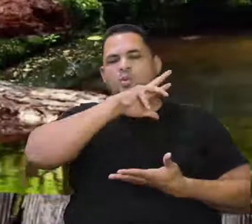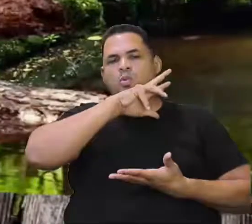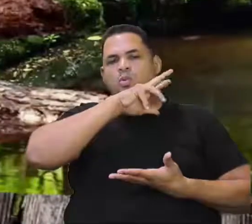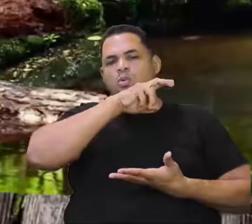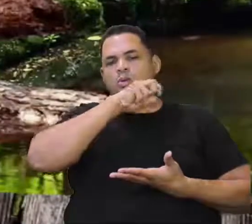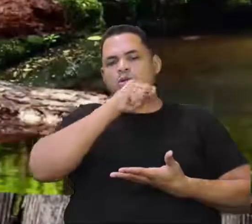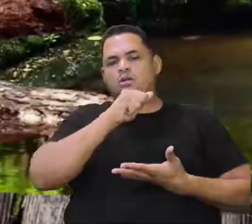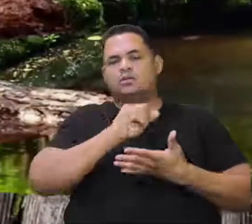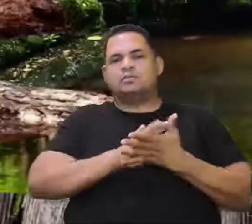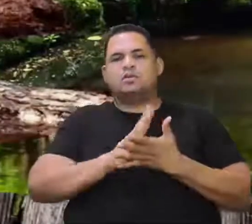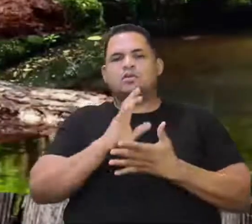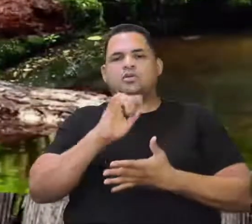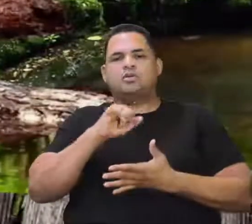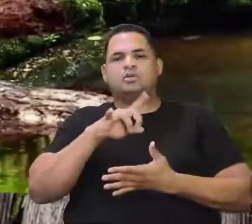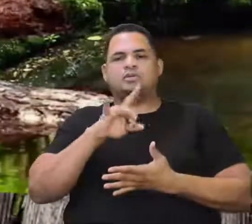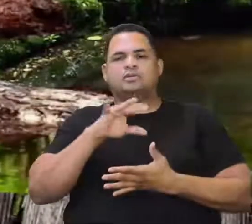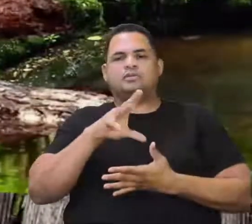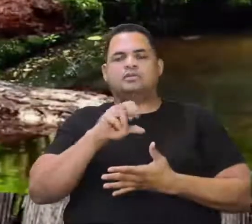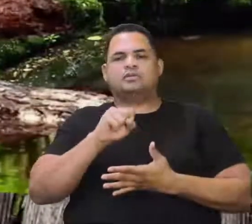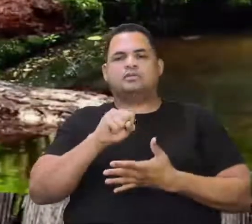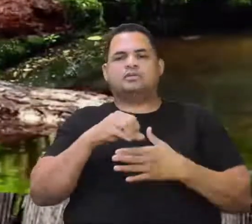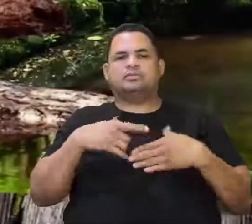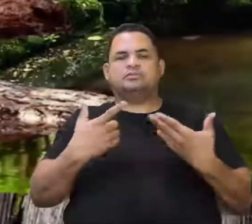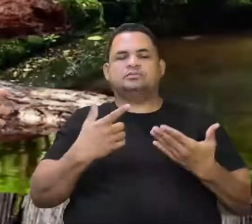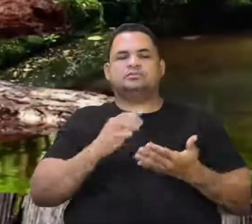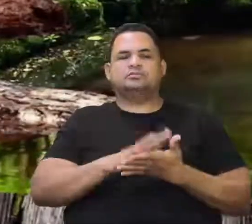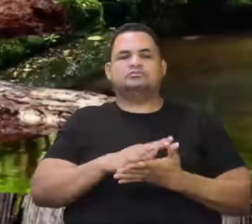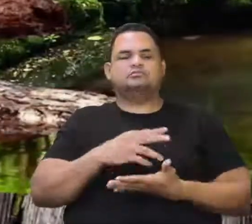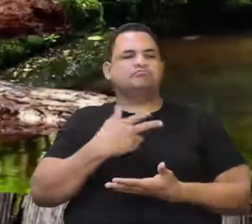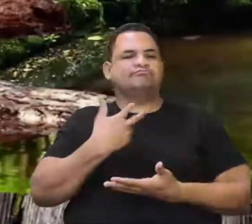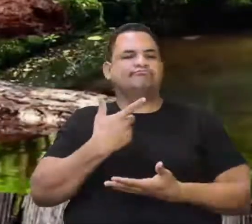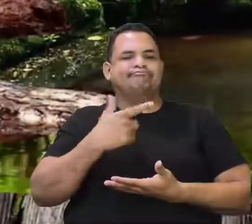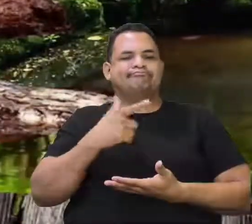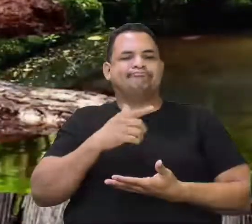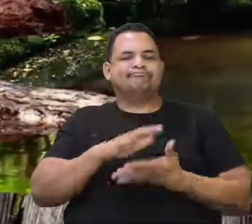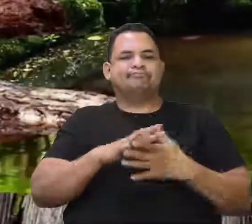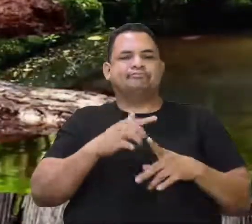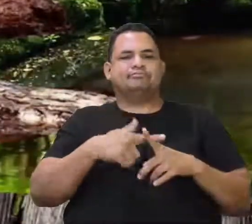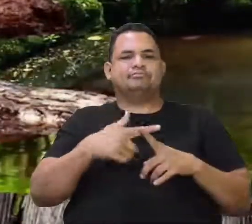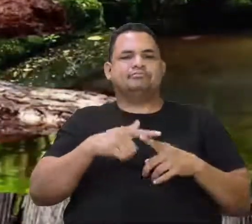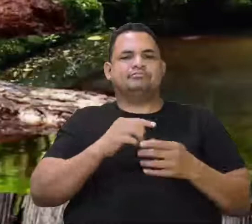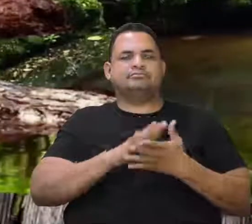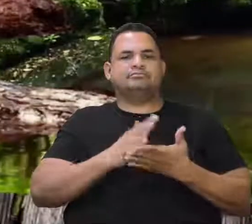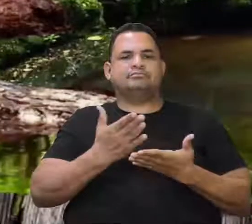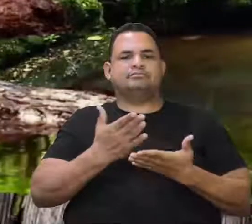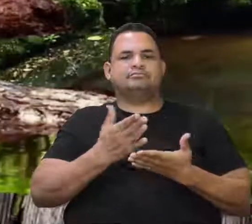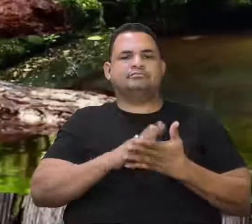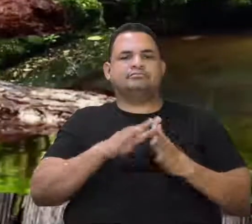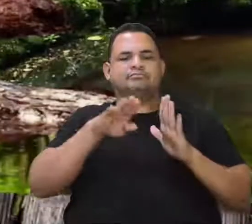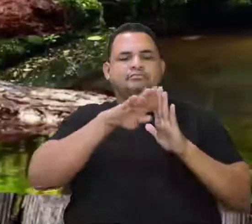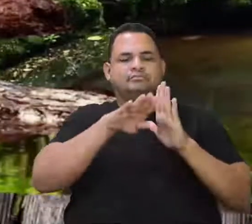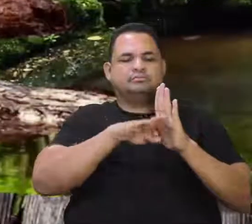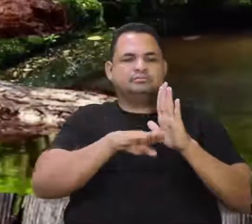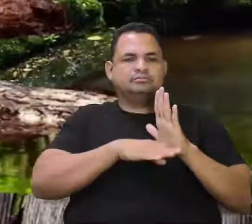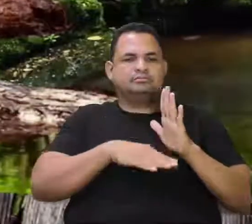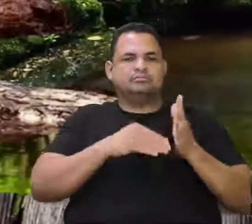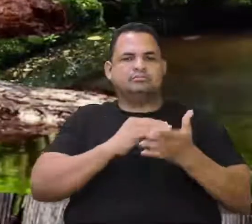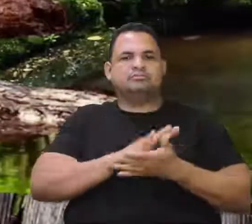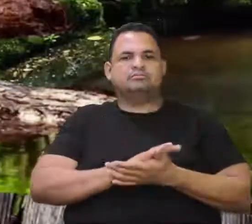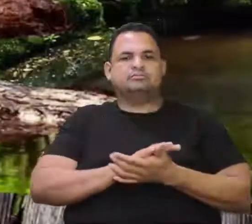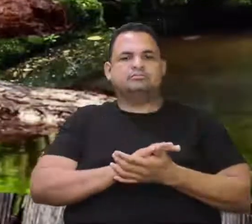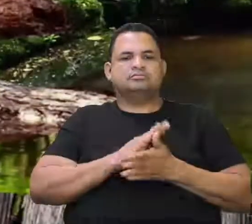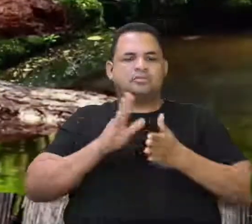é herbívoro, só que se alimenta de vegetais, aí não tem para onde correr. Então eles vão ser sempre estão ali na classificação ou no nível trófico